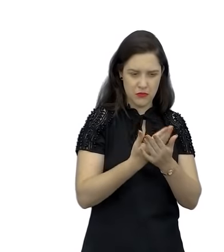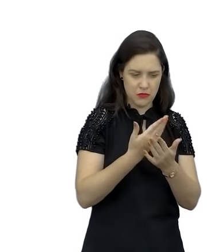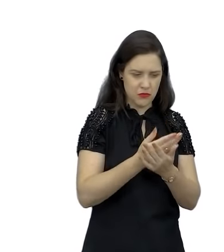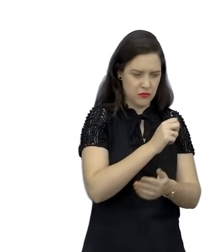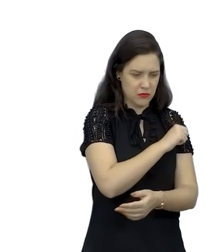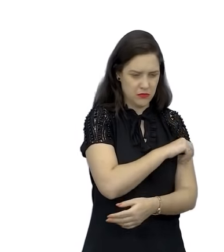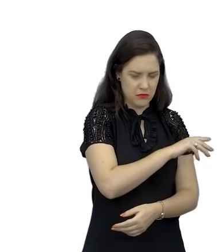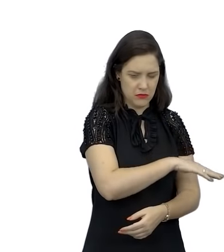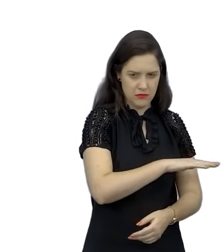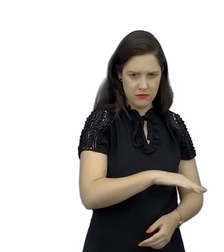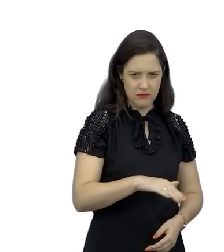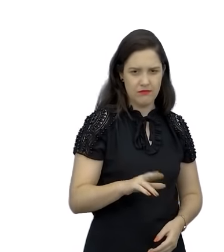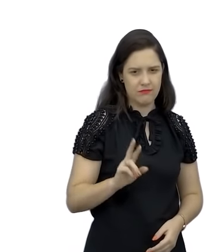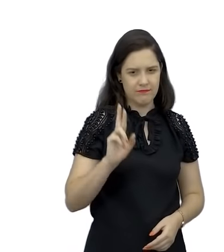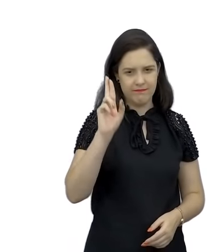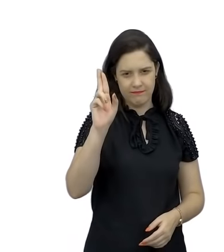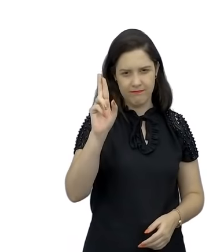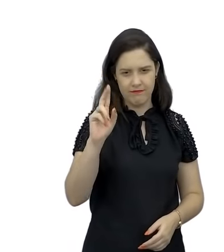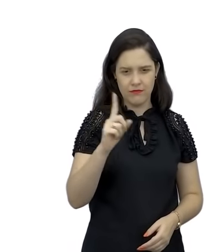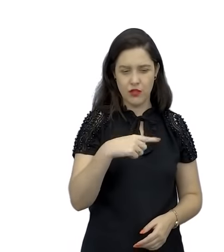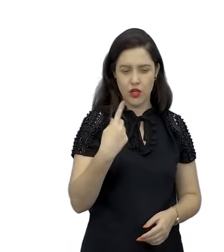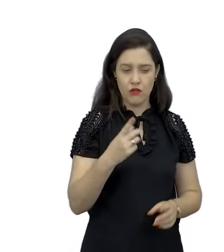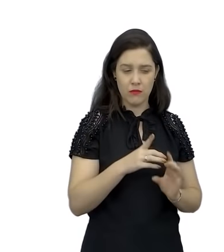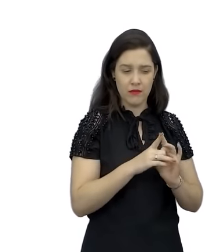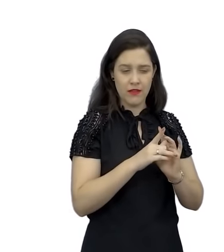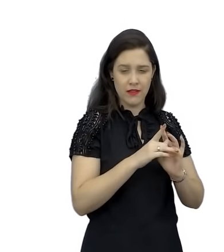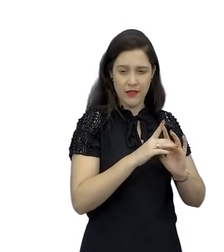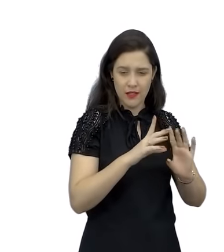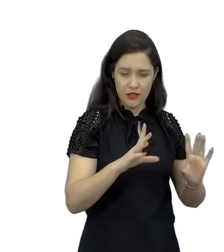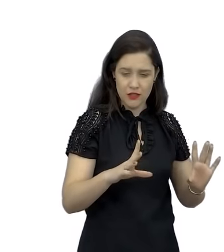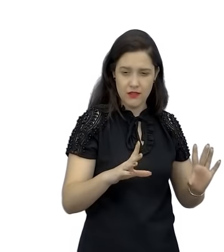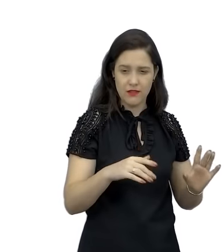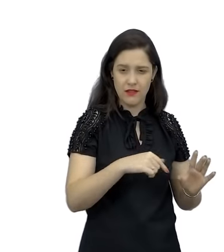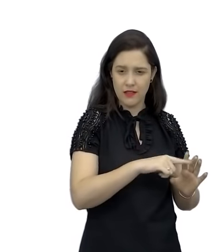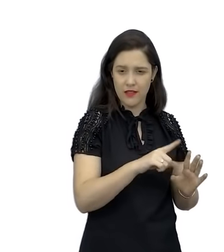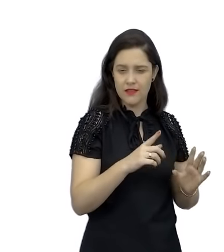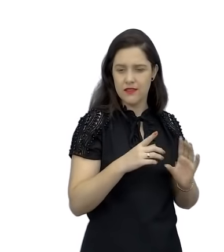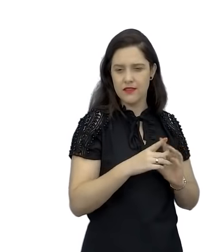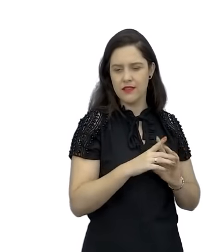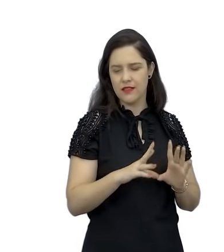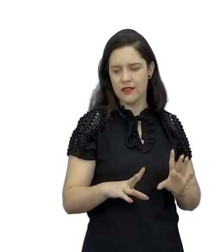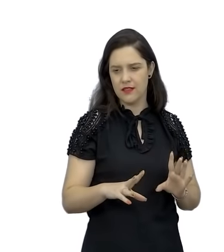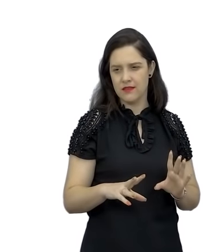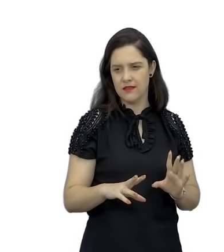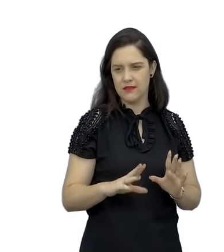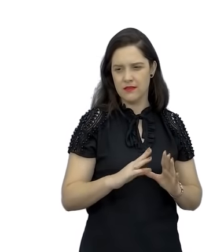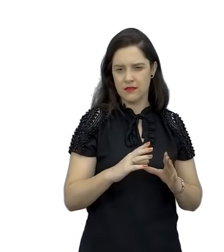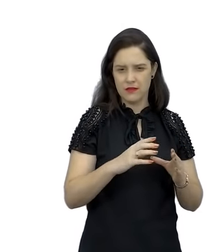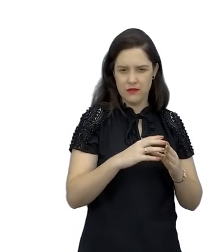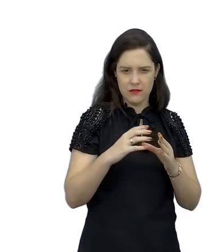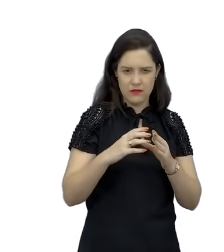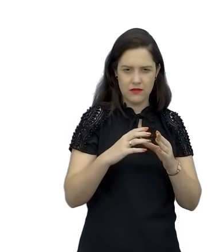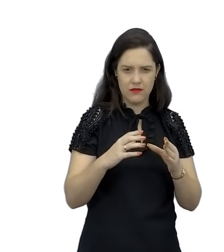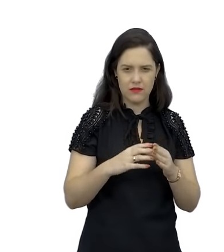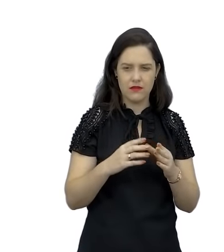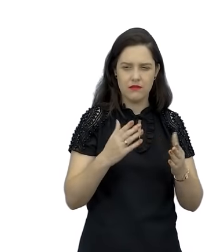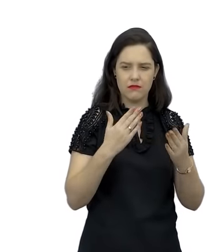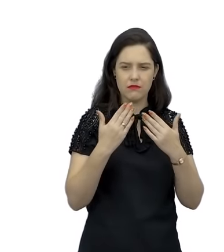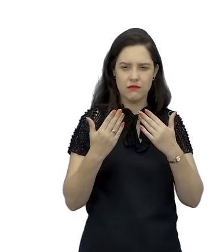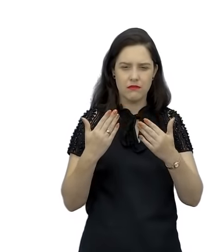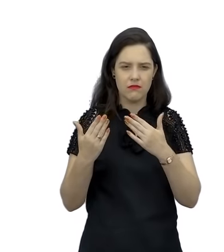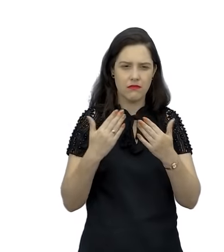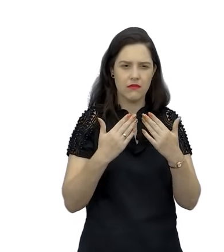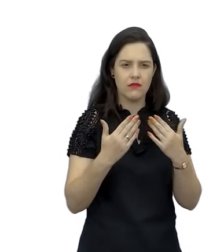tá? Então, aqui, nós vamos deixá-los bem à vontade nos seus grupos, e eles